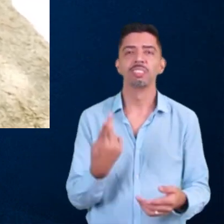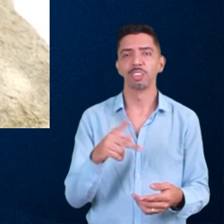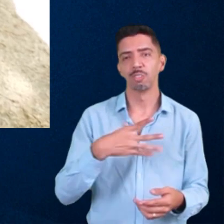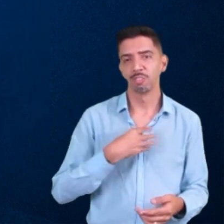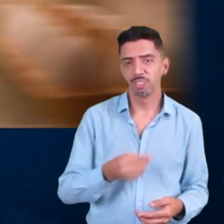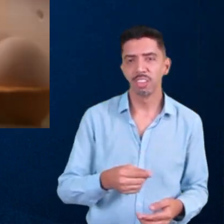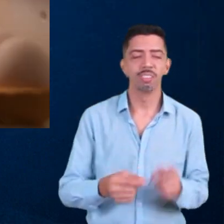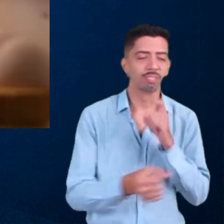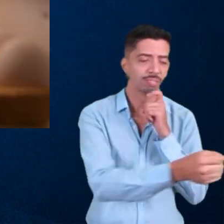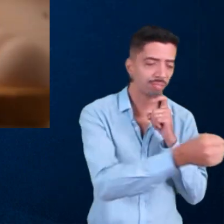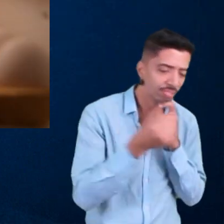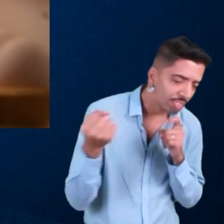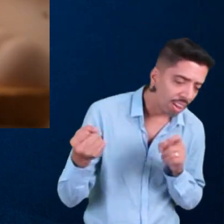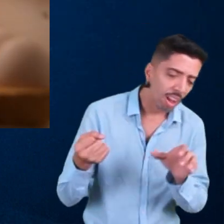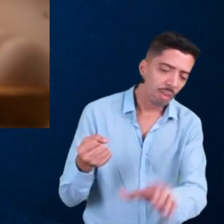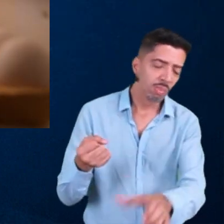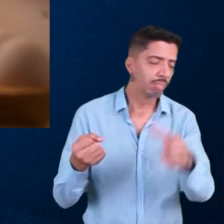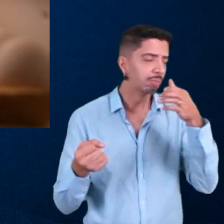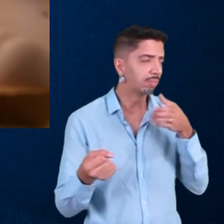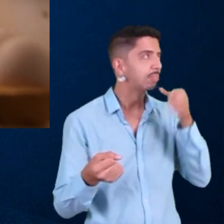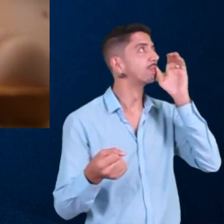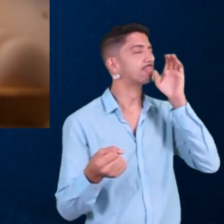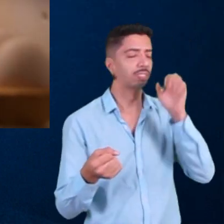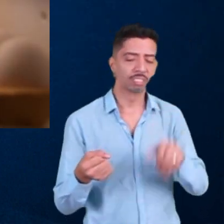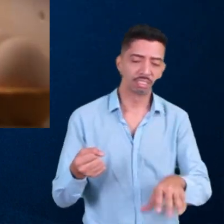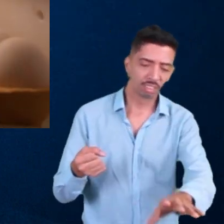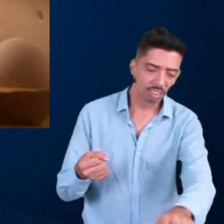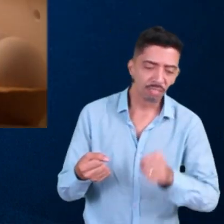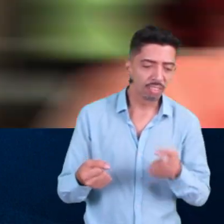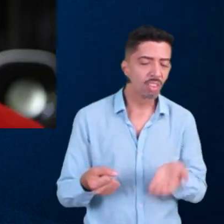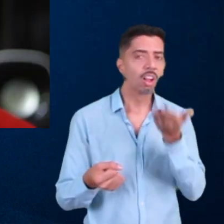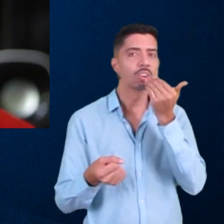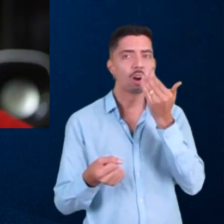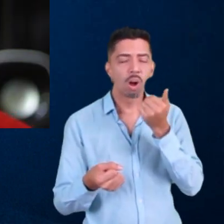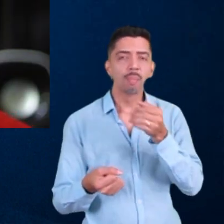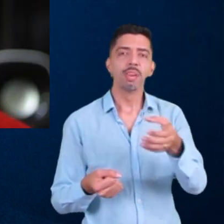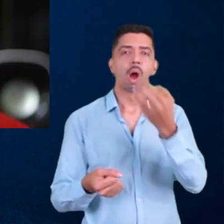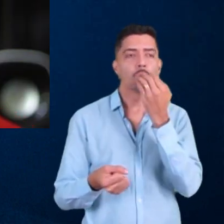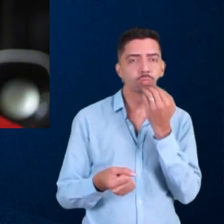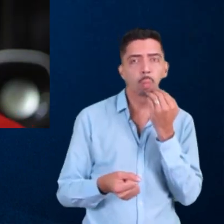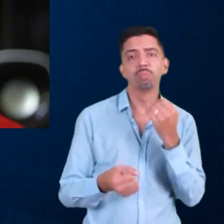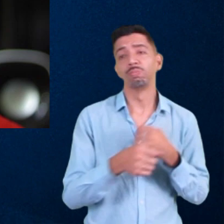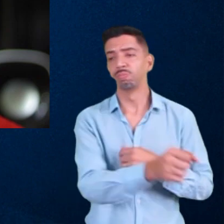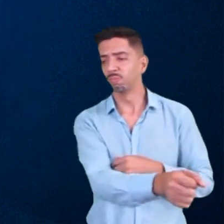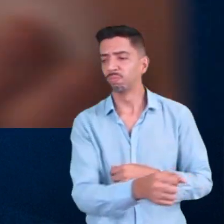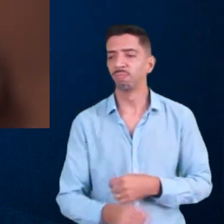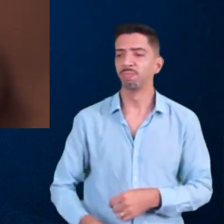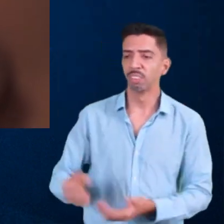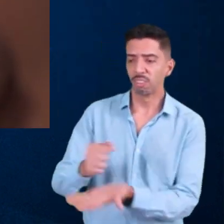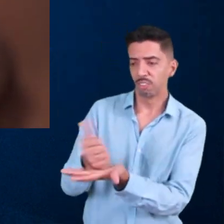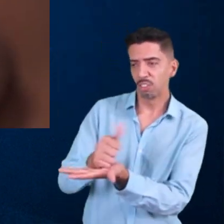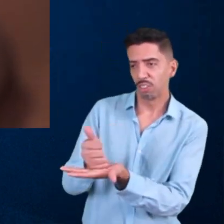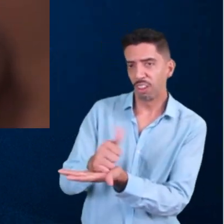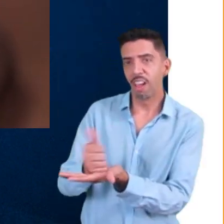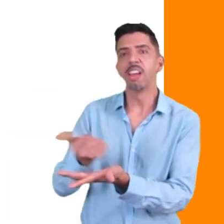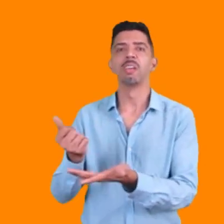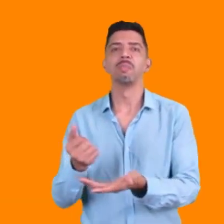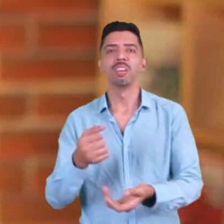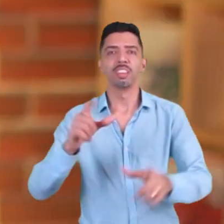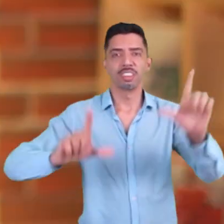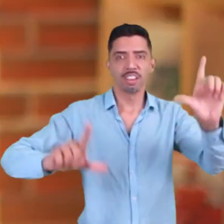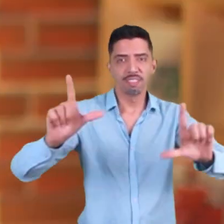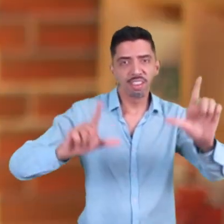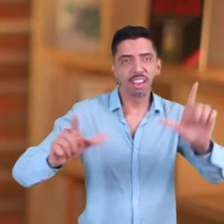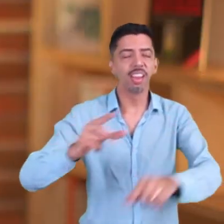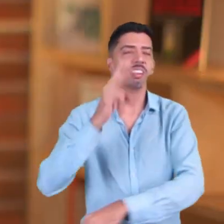sentidos. Os seus filhos também abrem geladeira, comem, bebem, se divertem, assistem televisão, jogam seus videogames,